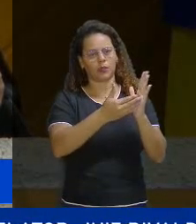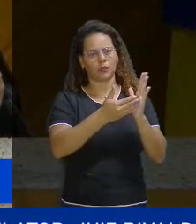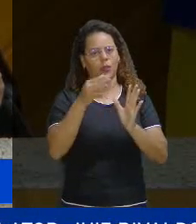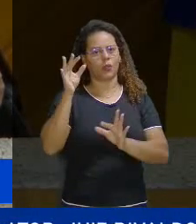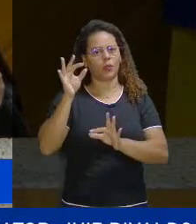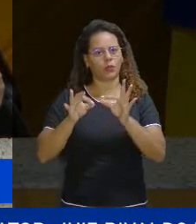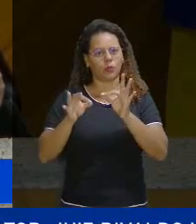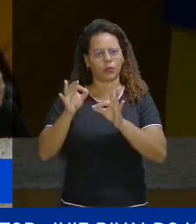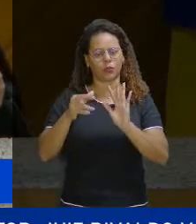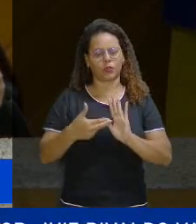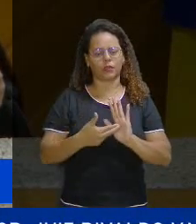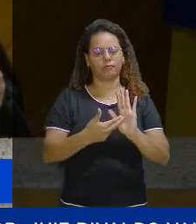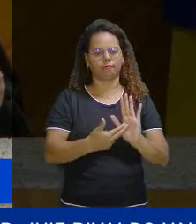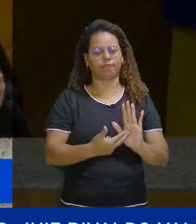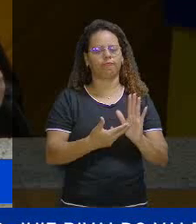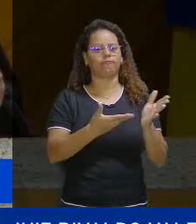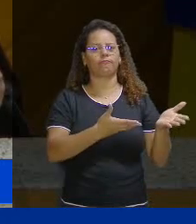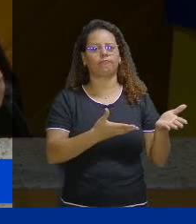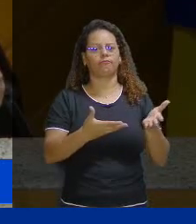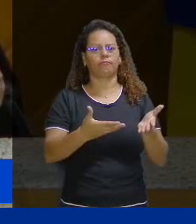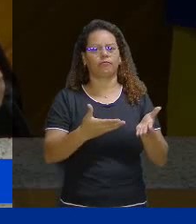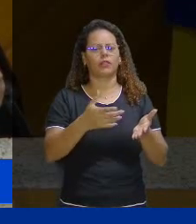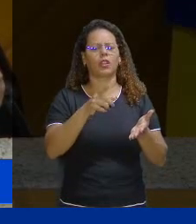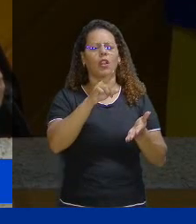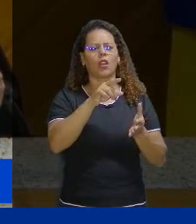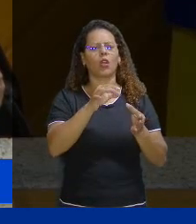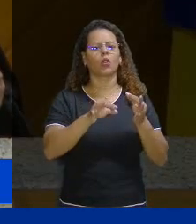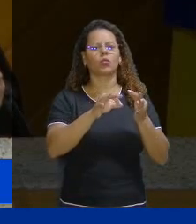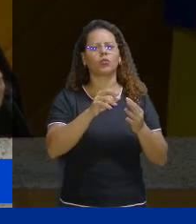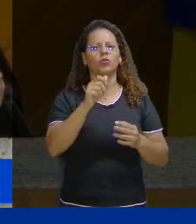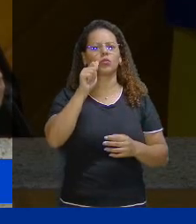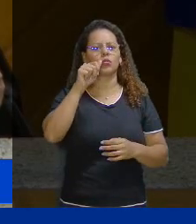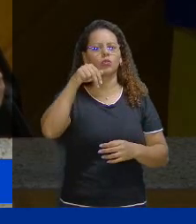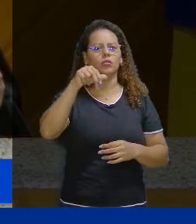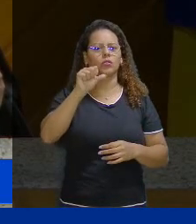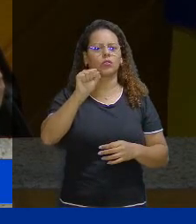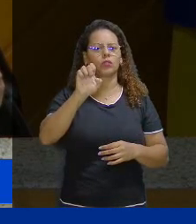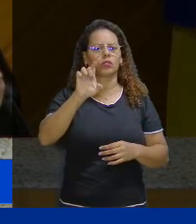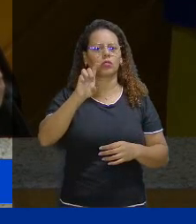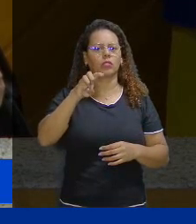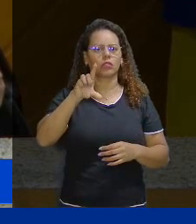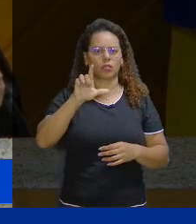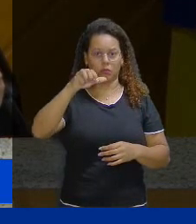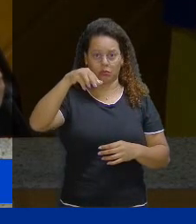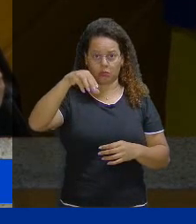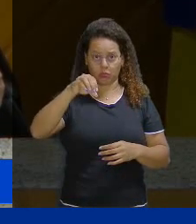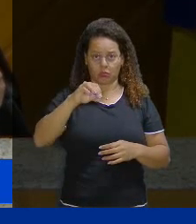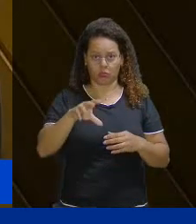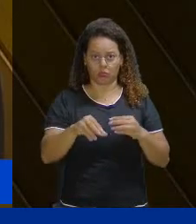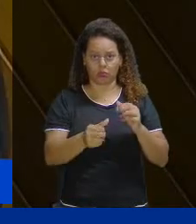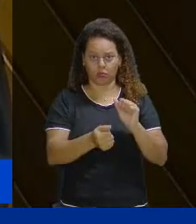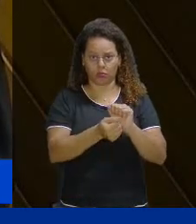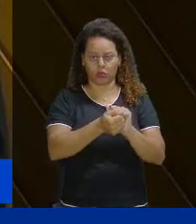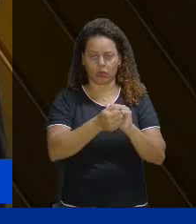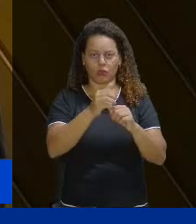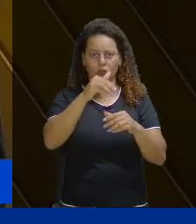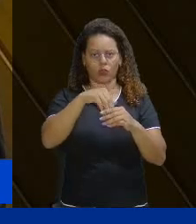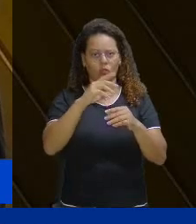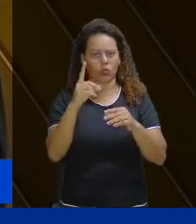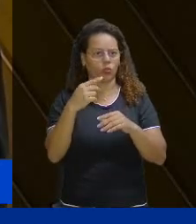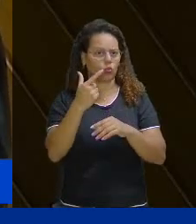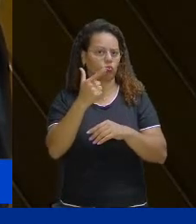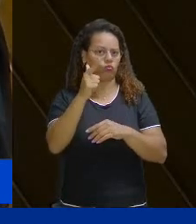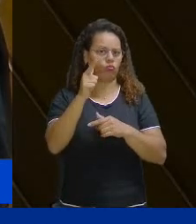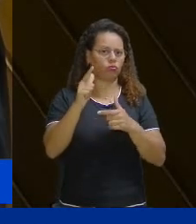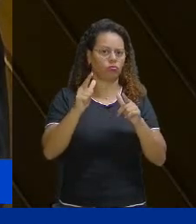juiz relator. O juiz Anselmo Gonçalves quer que conste o voto ou só acompanha o relator? Foi